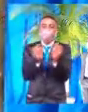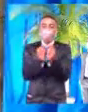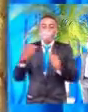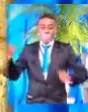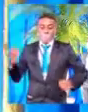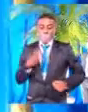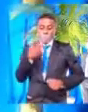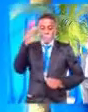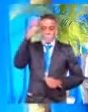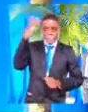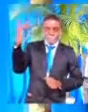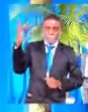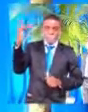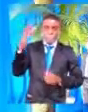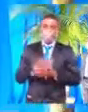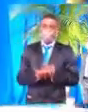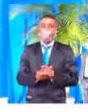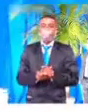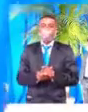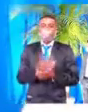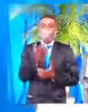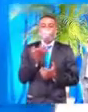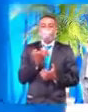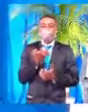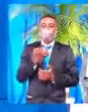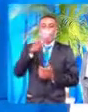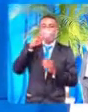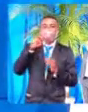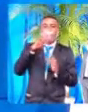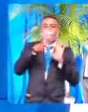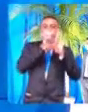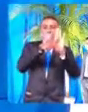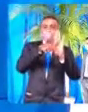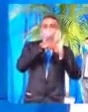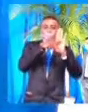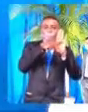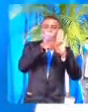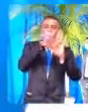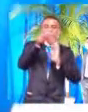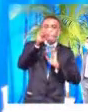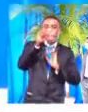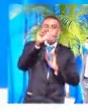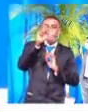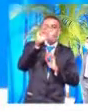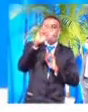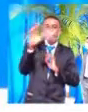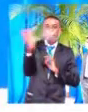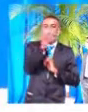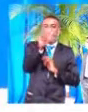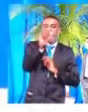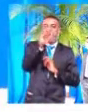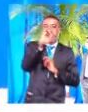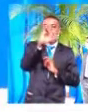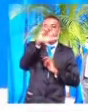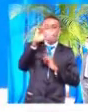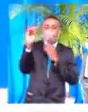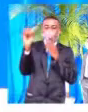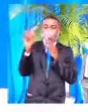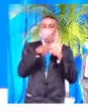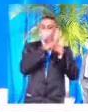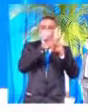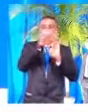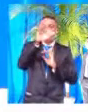Amanhã, querido pastor Arilton Oliveira, pastor Gilmar